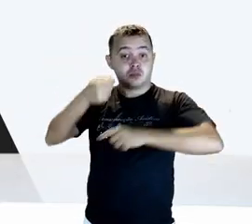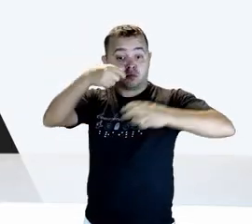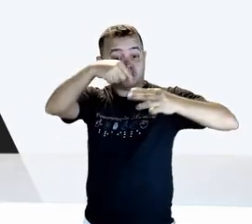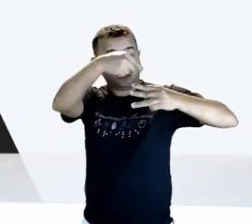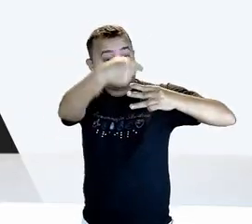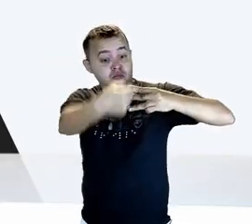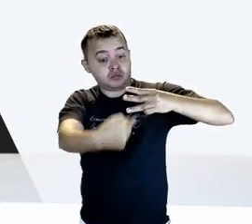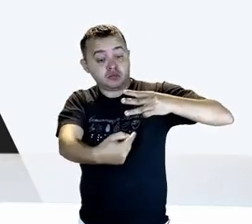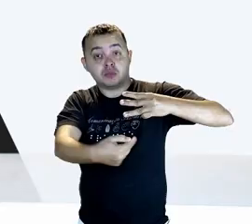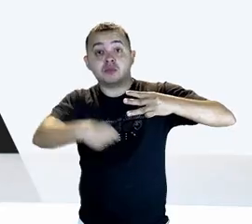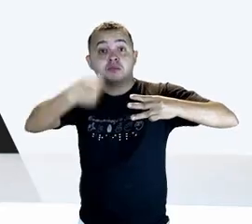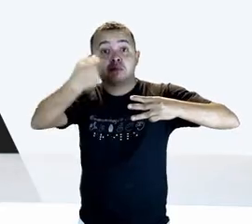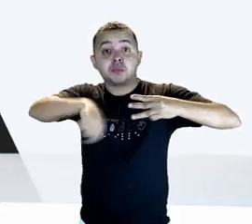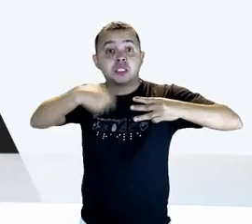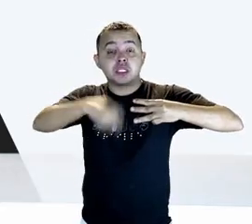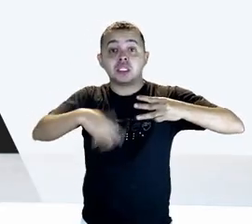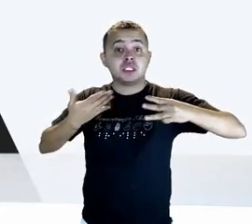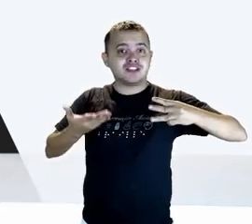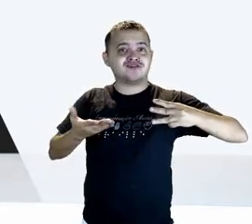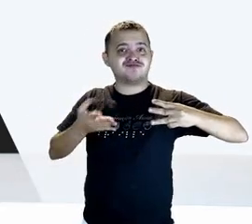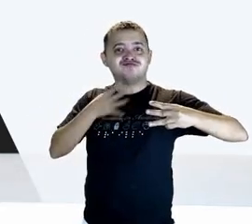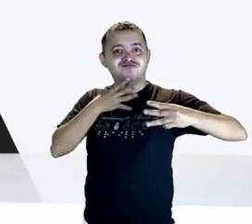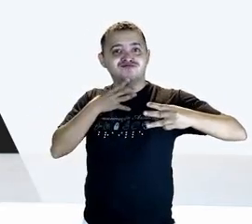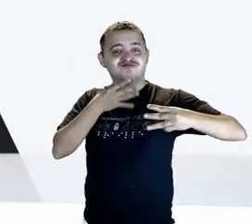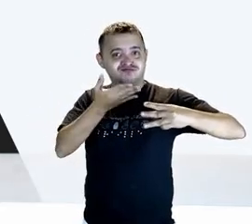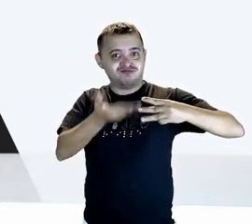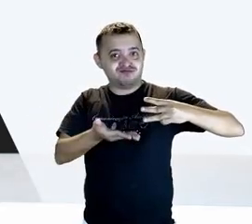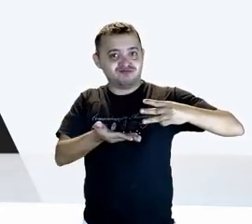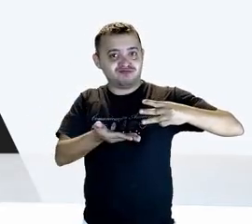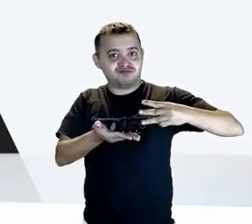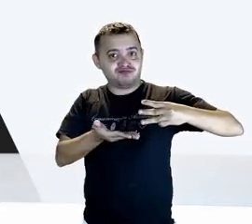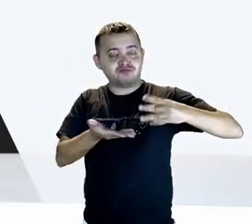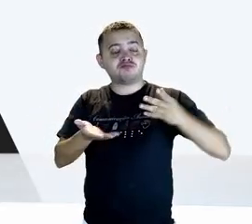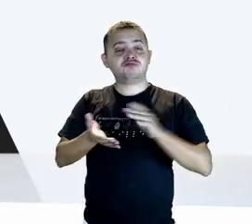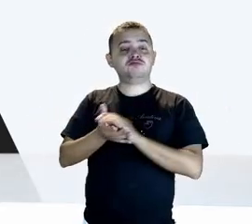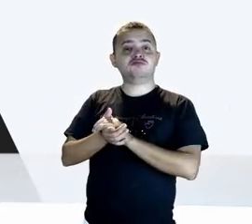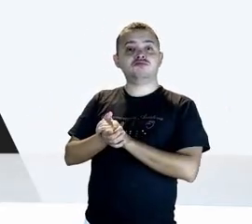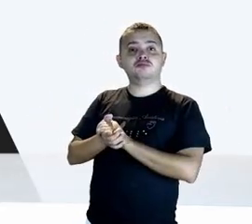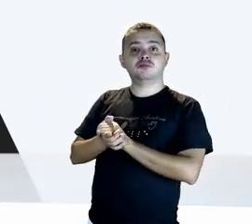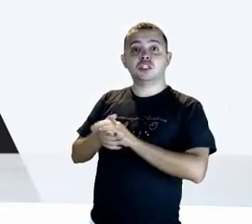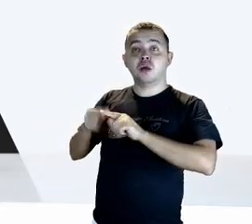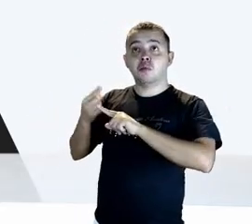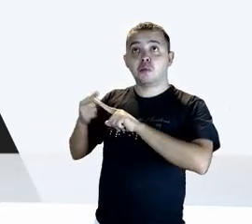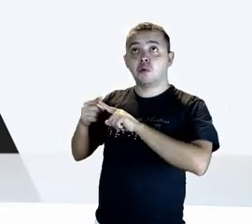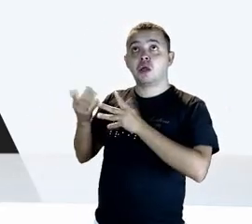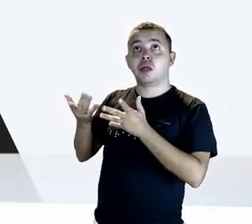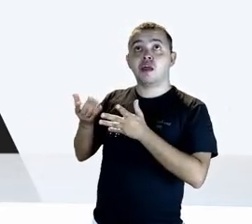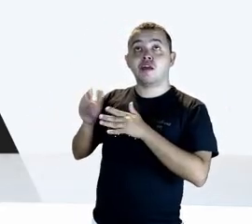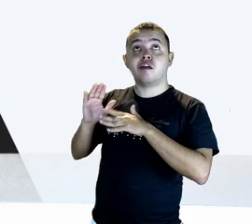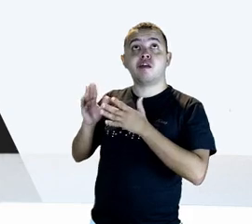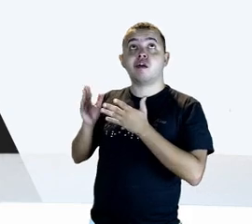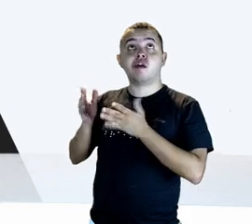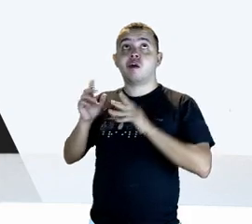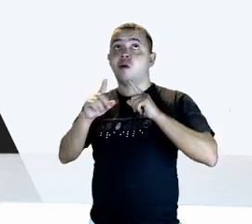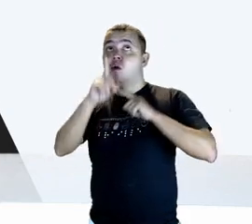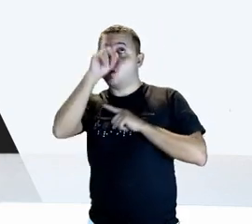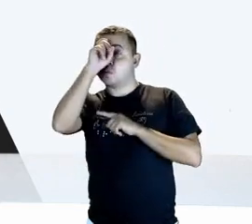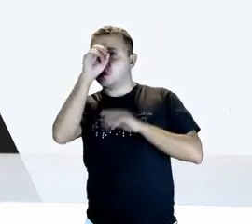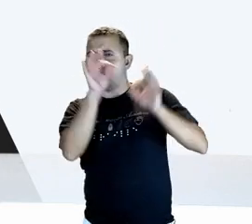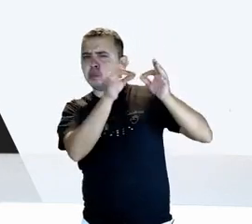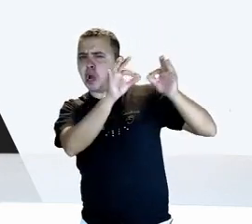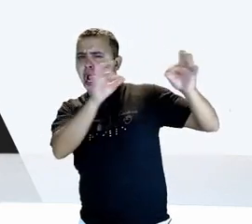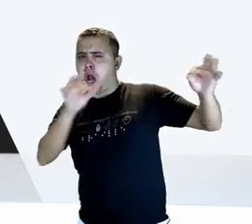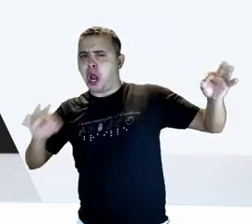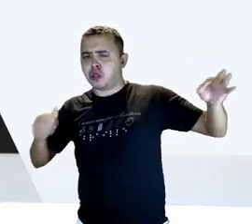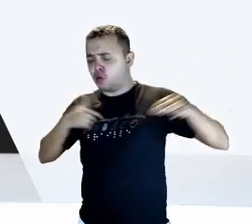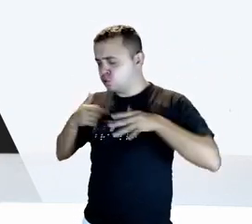medidas iniciais imediatas dedicadas à vítima, fora do ambiente hospitalar, executadas